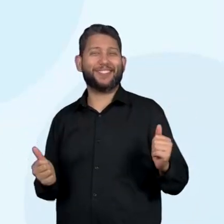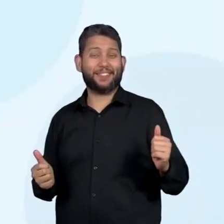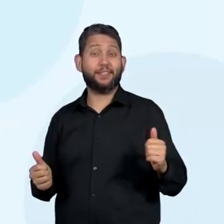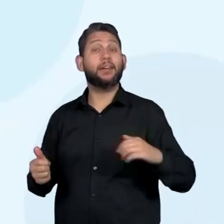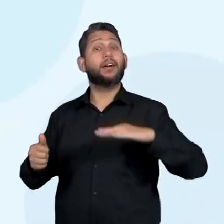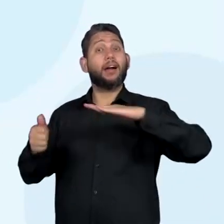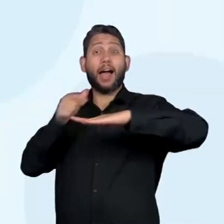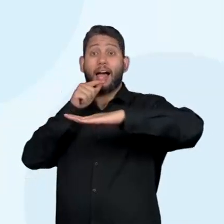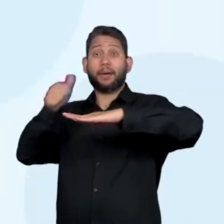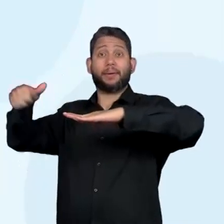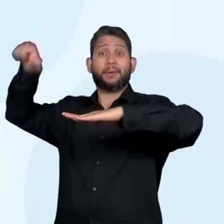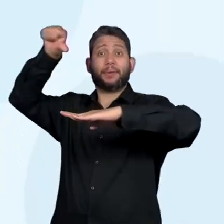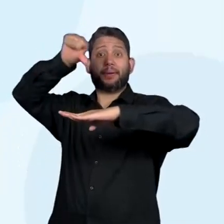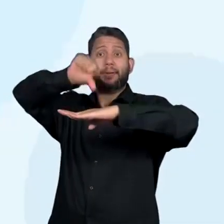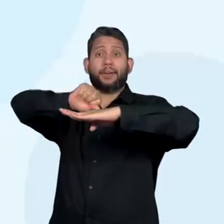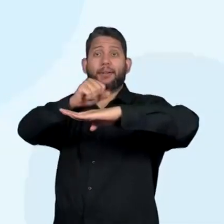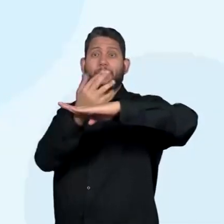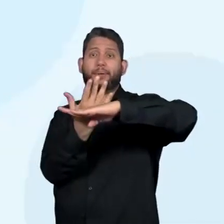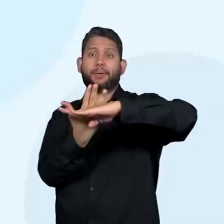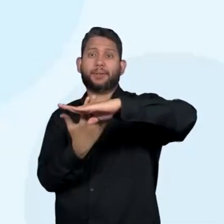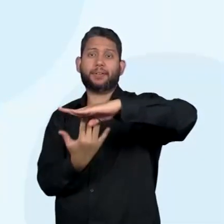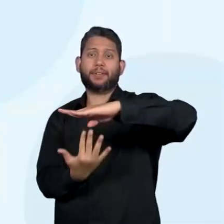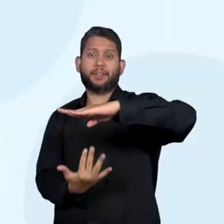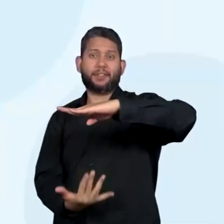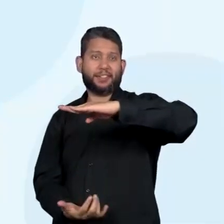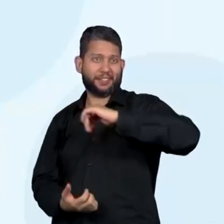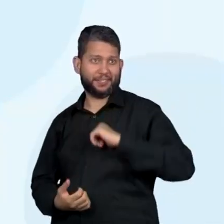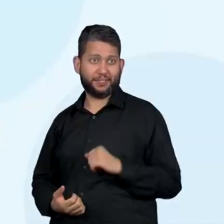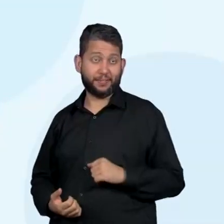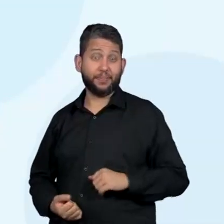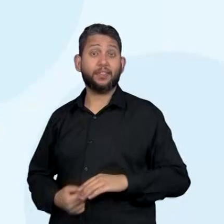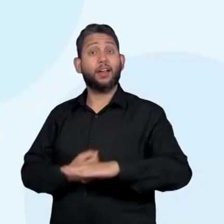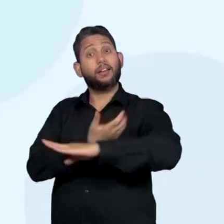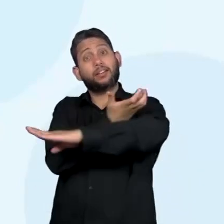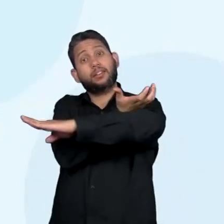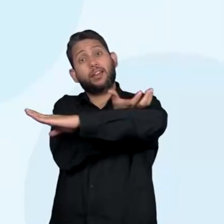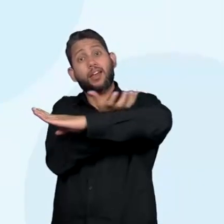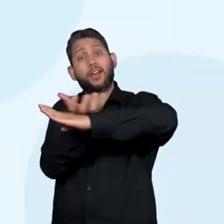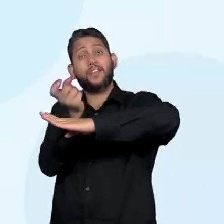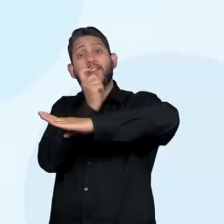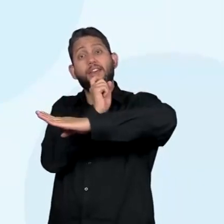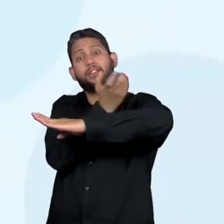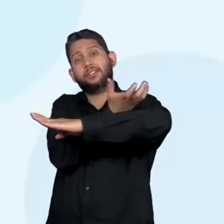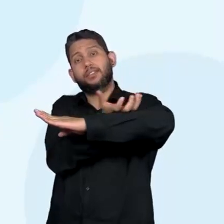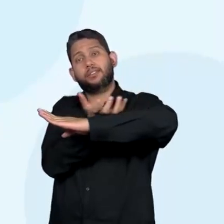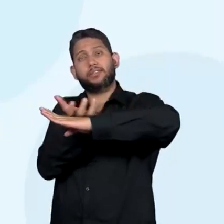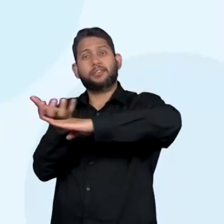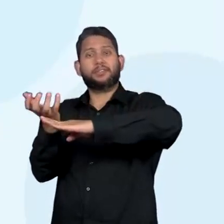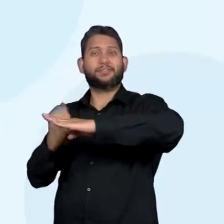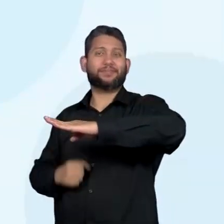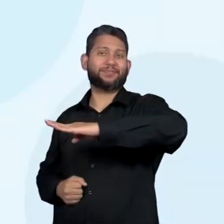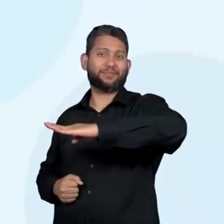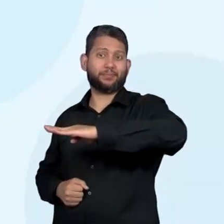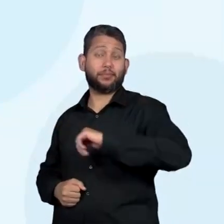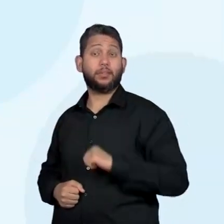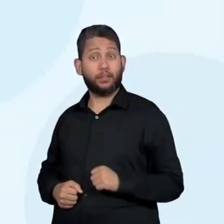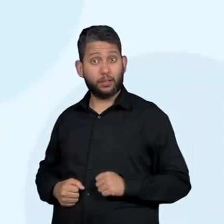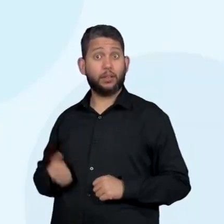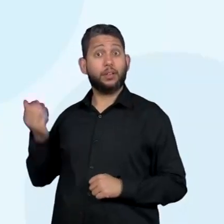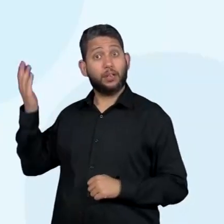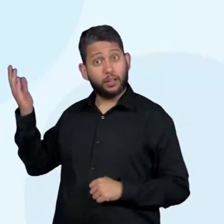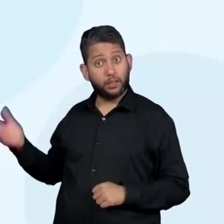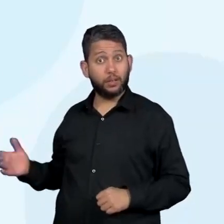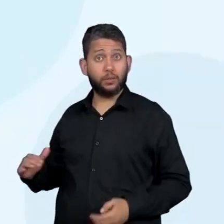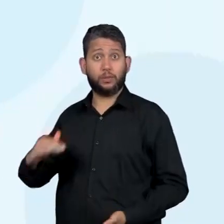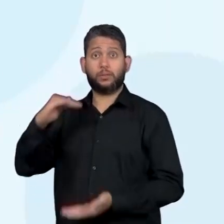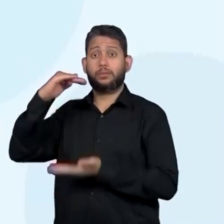até vir aqui também ser recoberto com uma camada de vegetais, aí uma vegetação, não é? Então esse é o nosso solo, que é